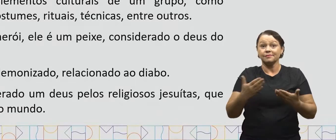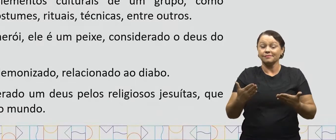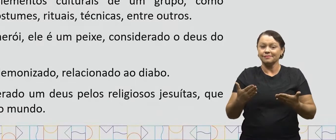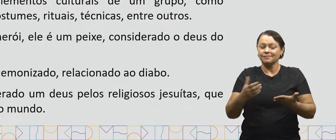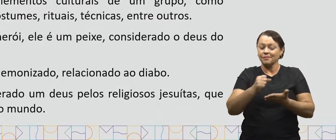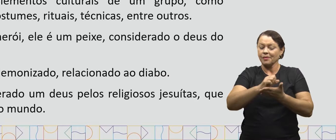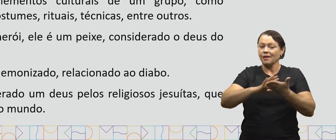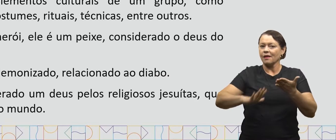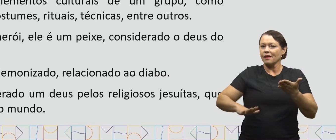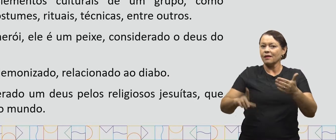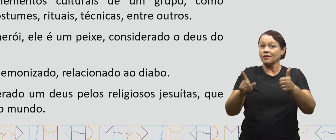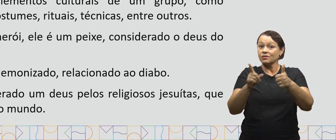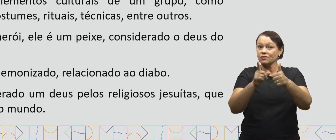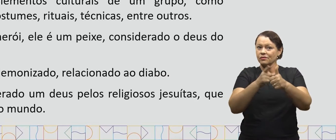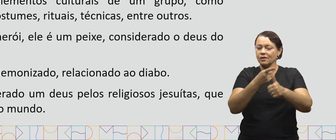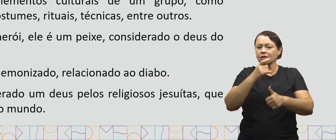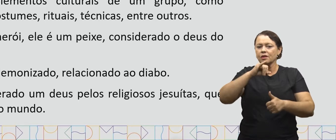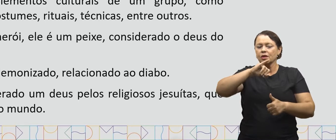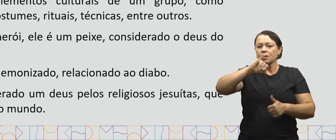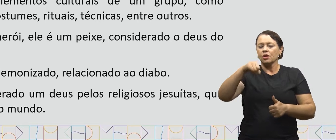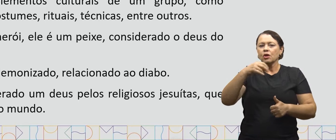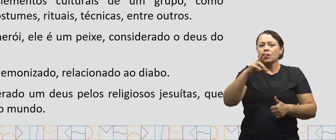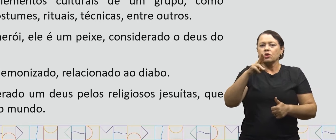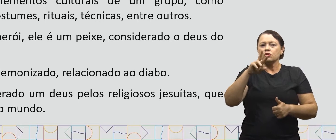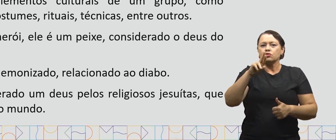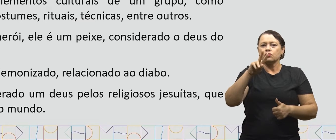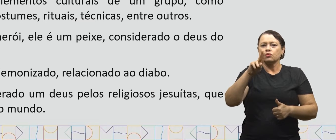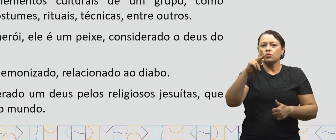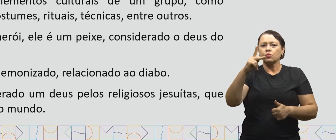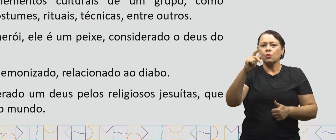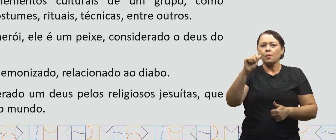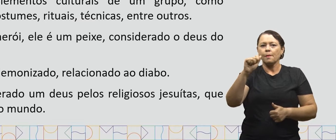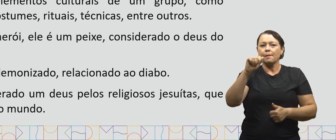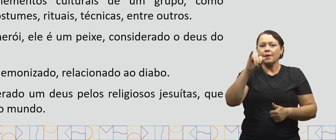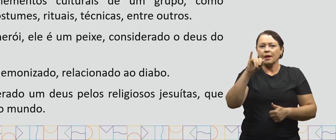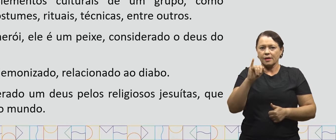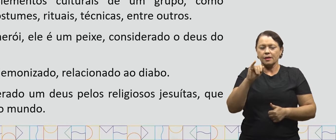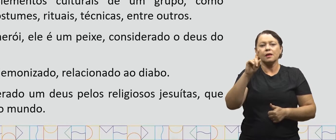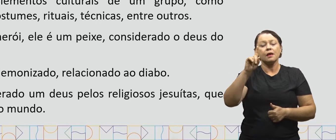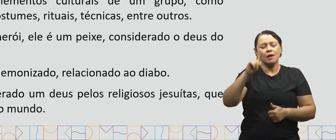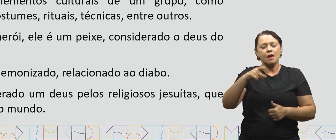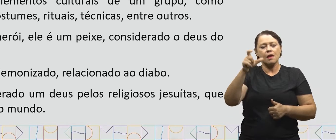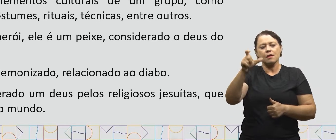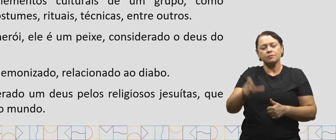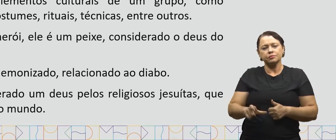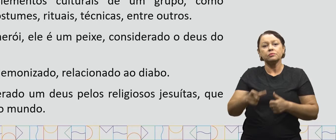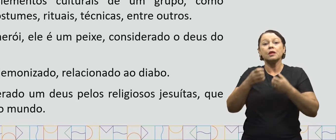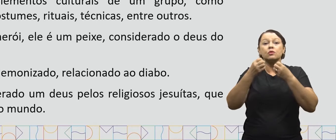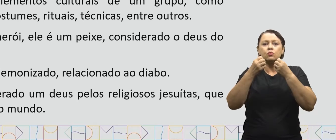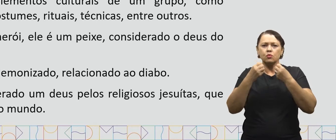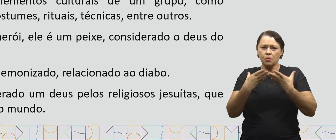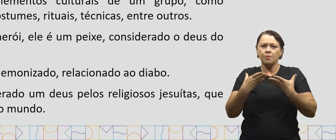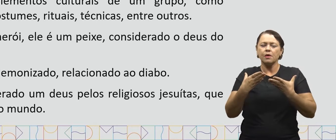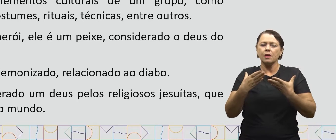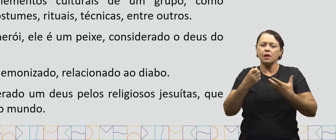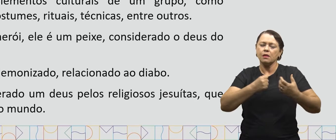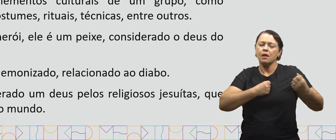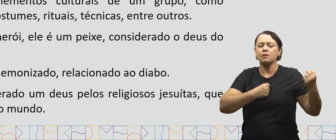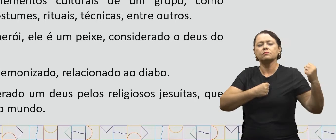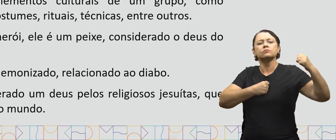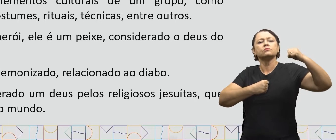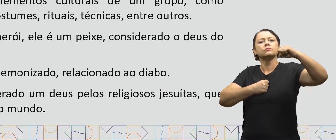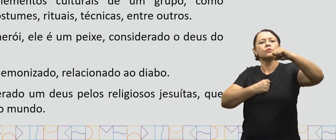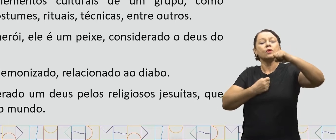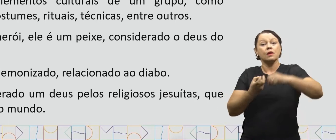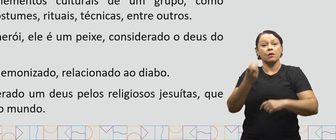Vamos à atividade 1. Jurupari é uma figura do bem, mensageiro e herói civilizador. Porém, para